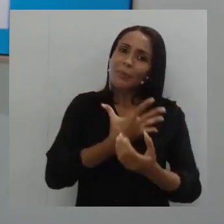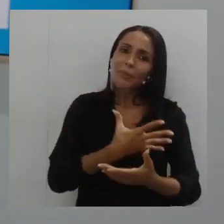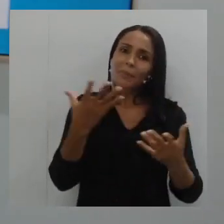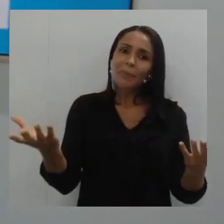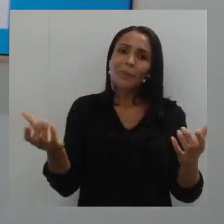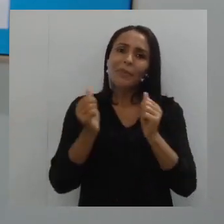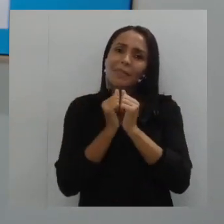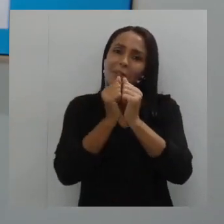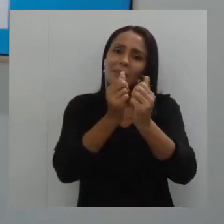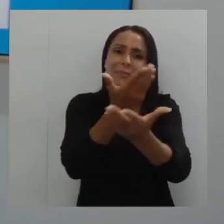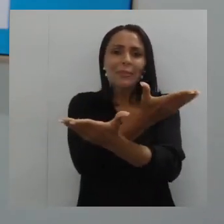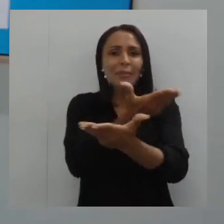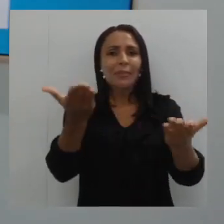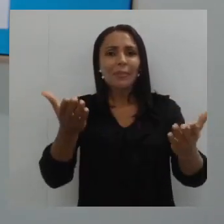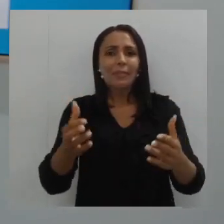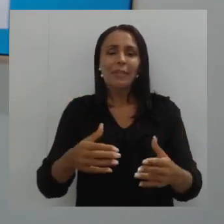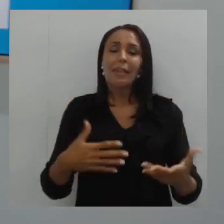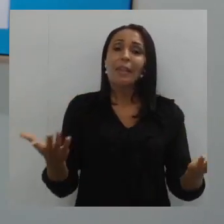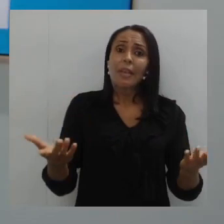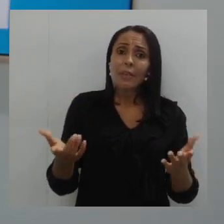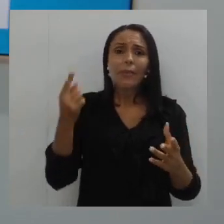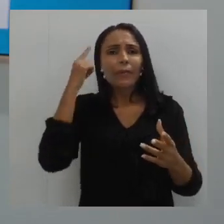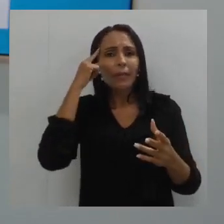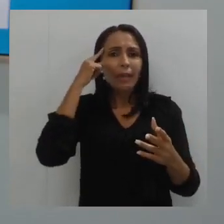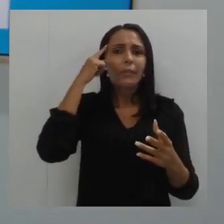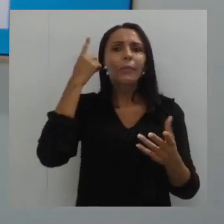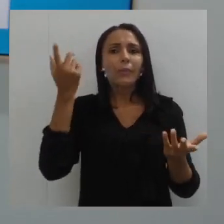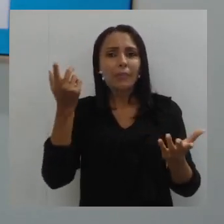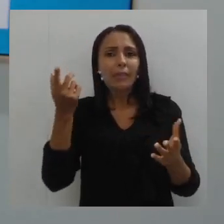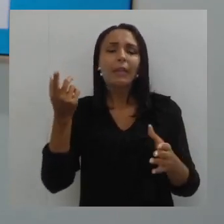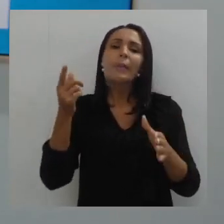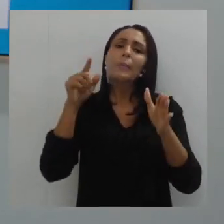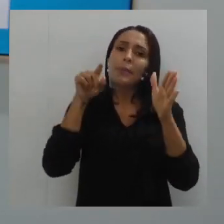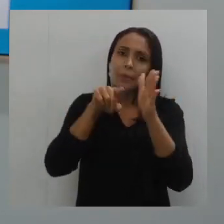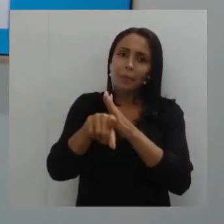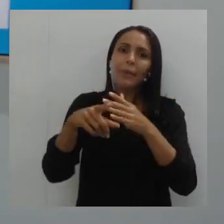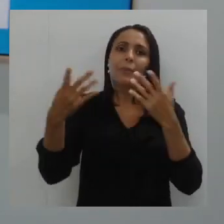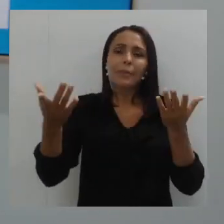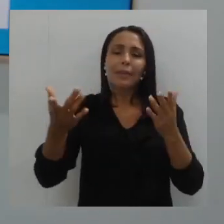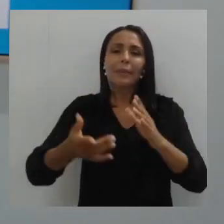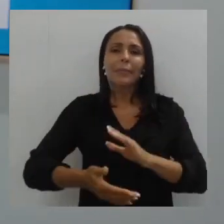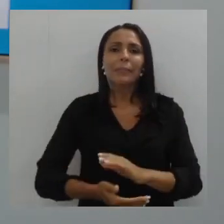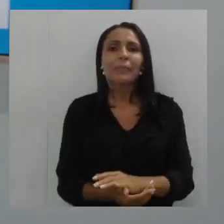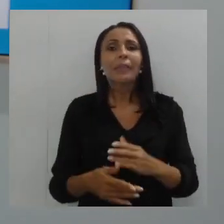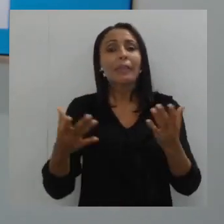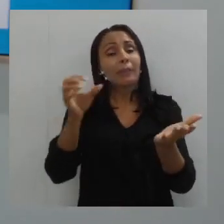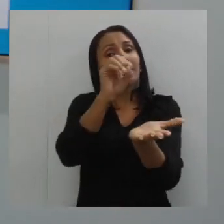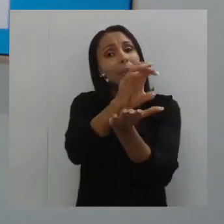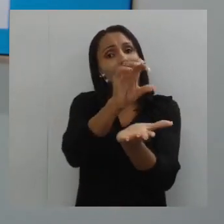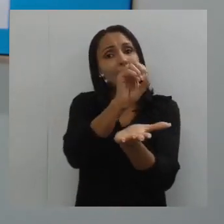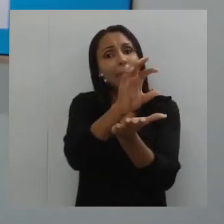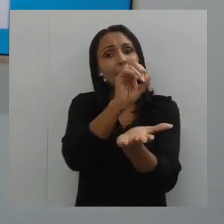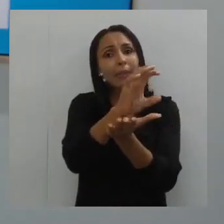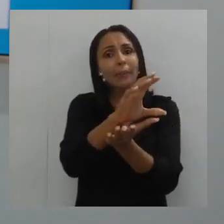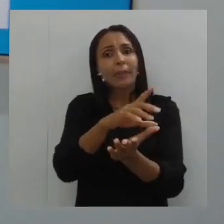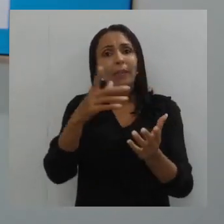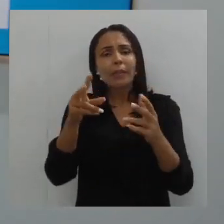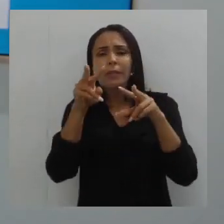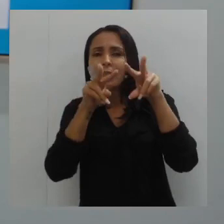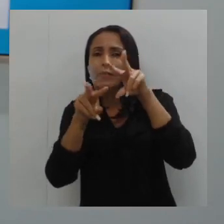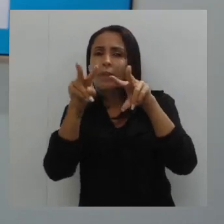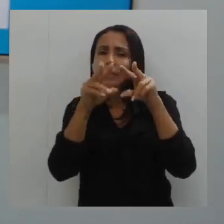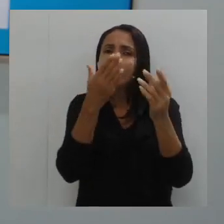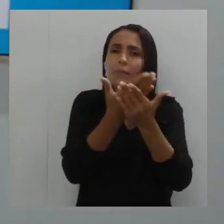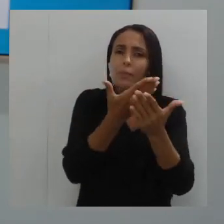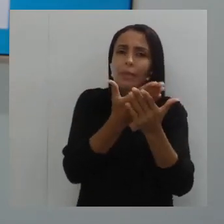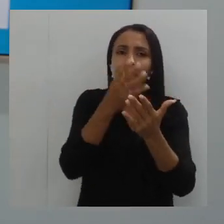estado com vocês e qualquer coisa nós vamos mandar um material lá no EducaPE que você vai olhar direitinho e